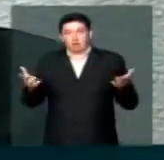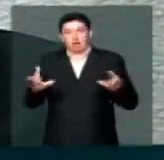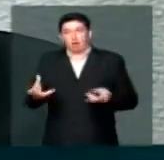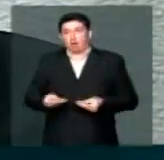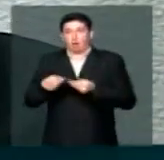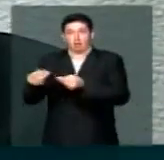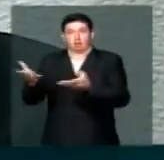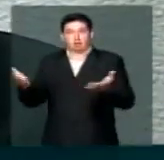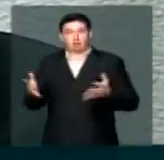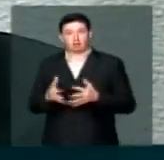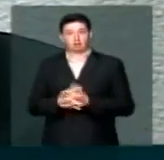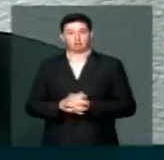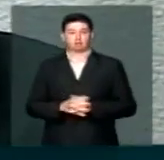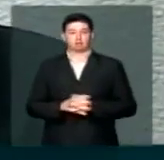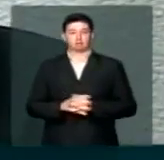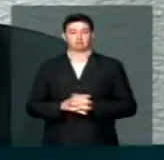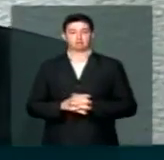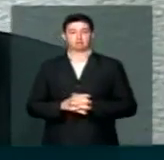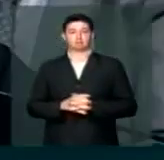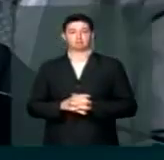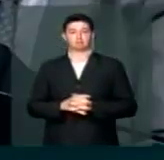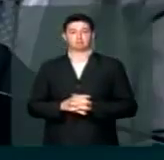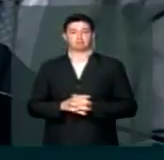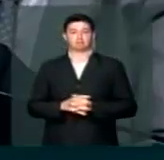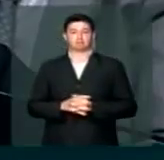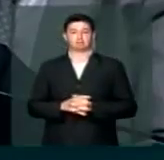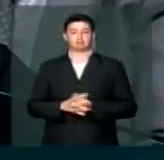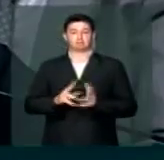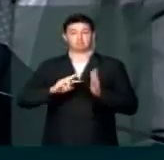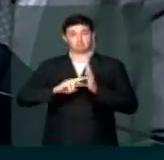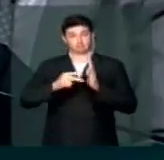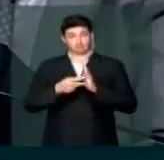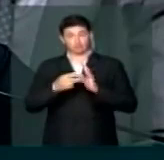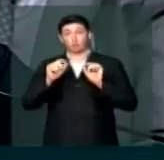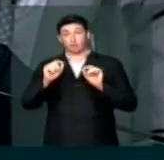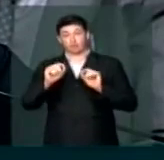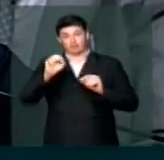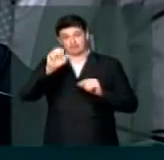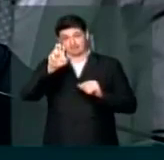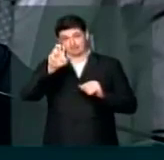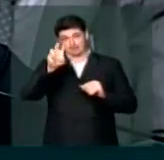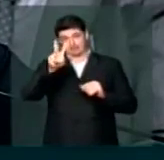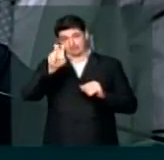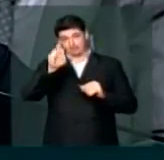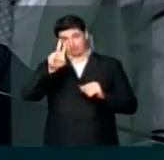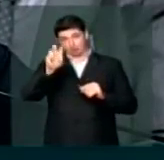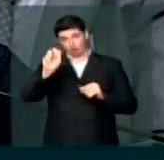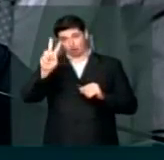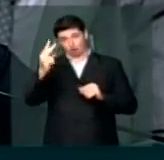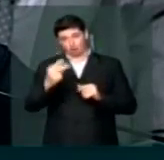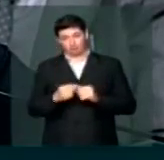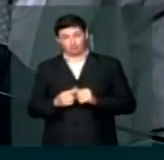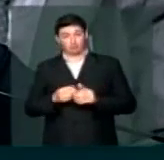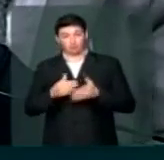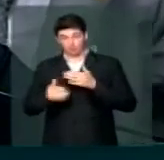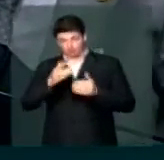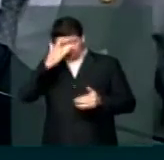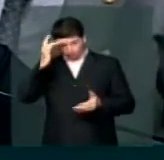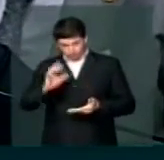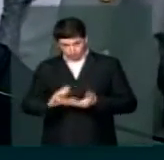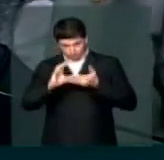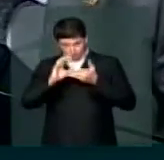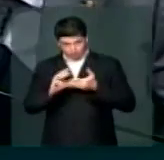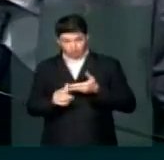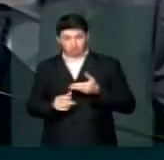é encaminhado. É o que manda. Então, significa, senhor Severo, que se qualquer um dos conselheiros